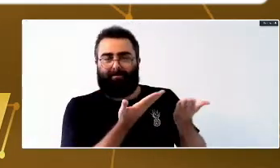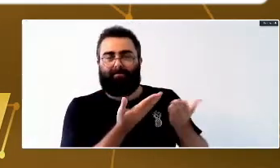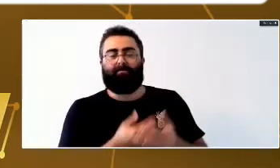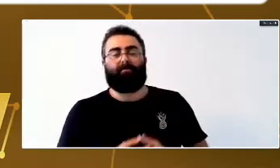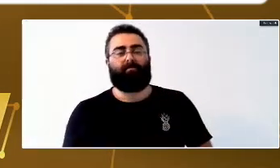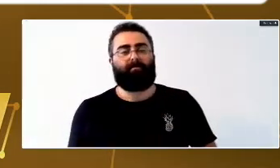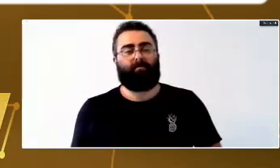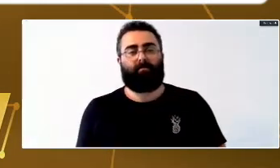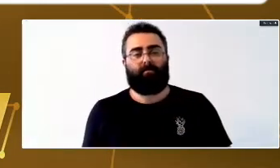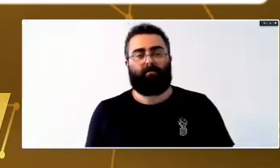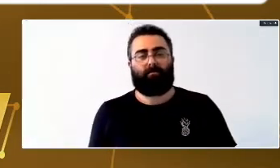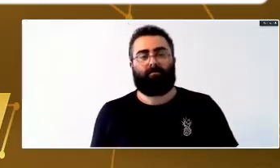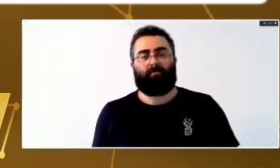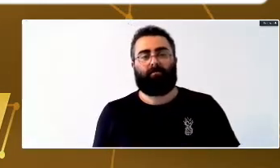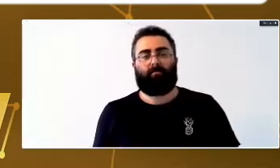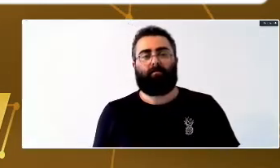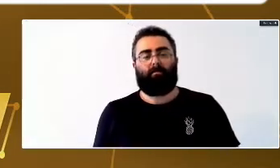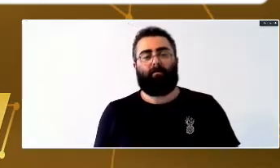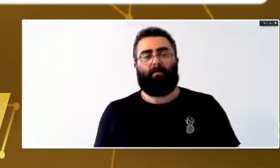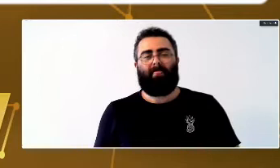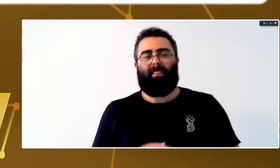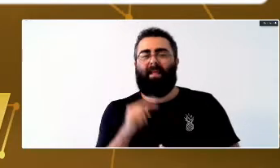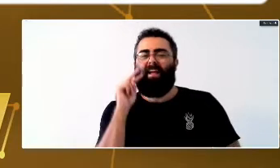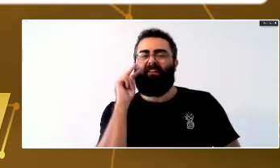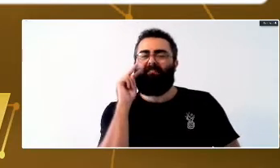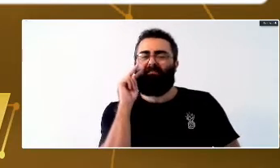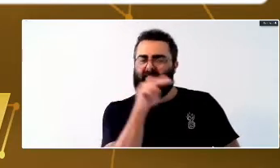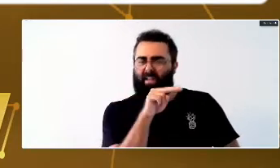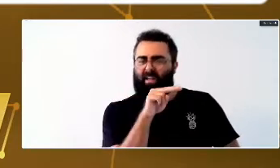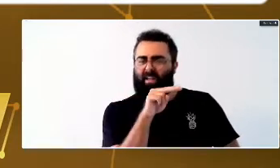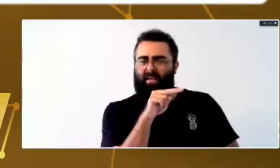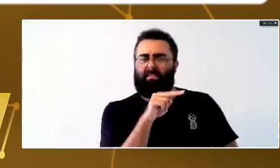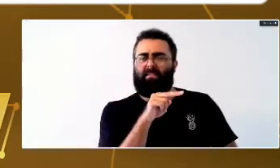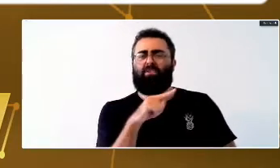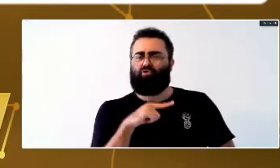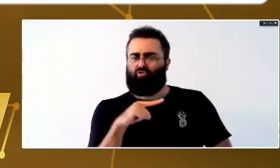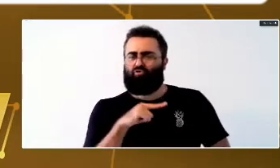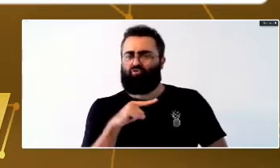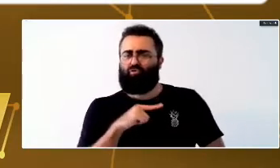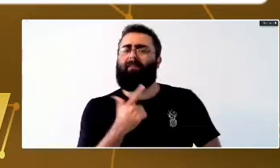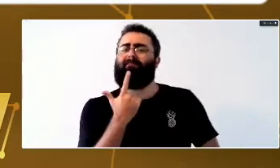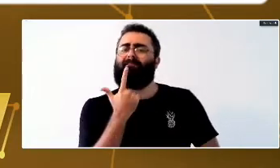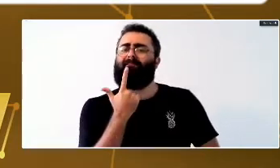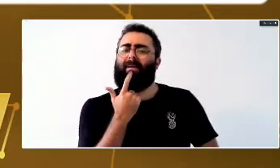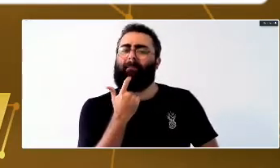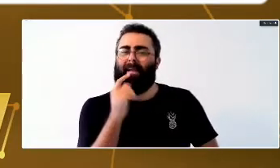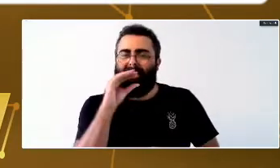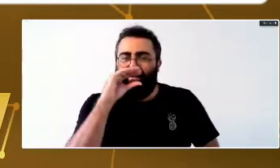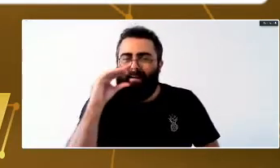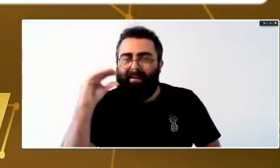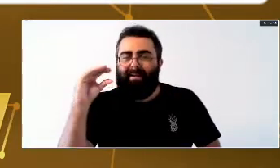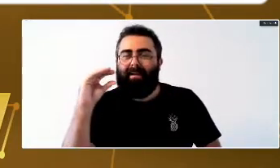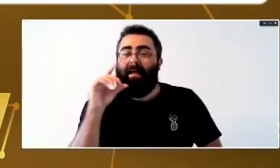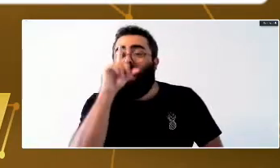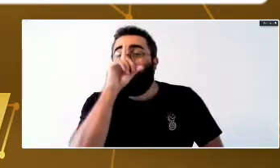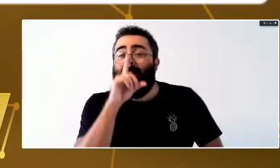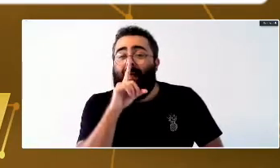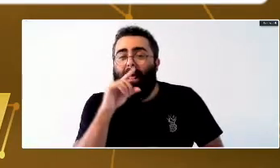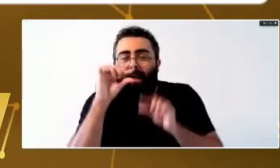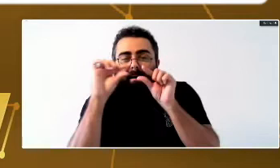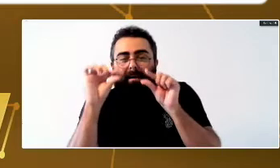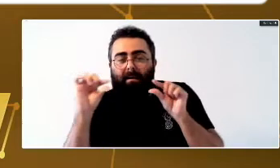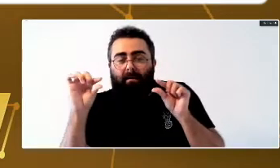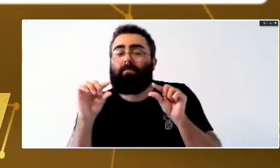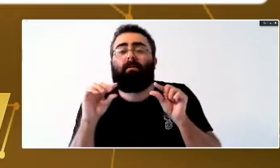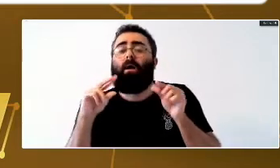a gente está conseguindo ver que tem umas manchas vermelhas e amarelas. São manchas que indicam que ali